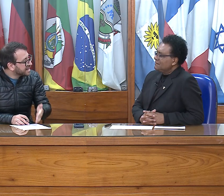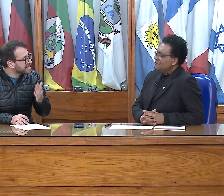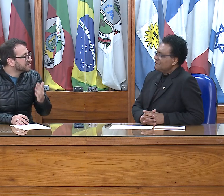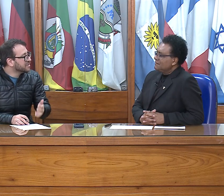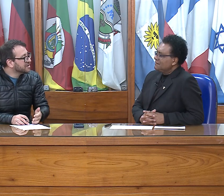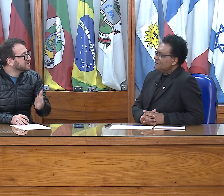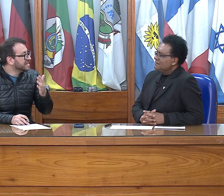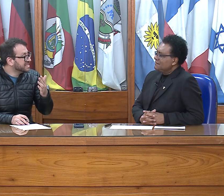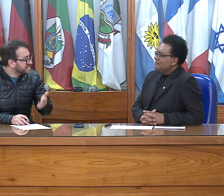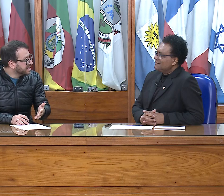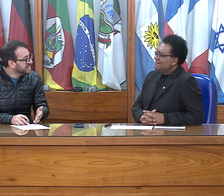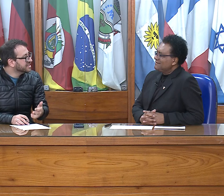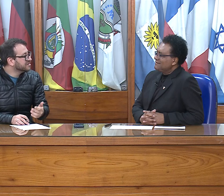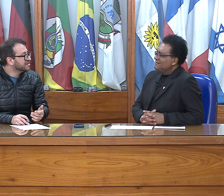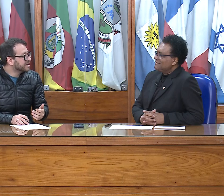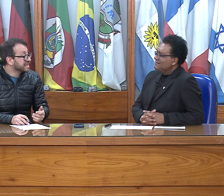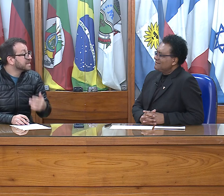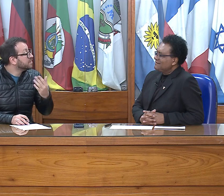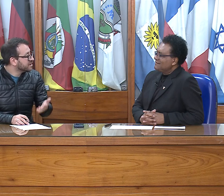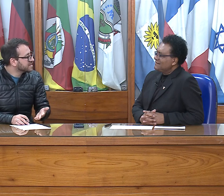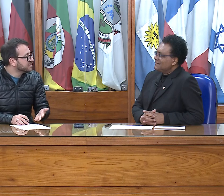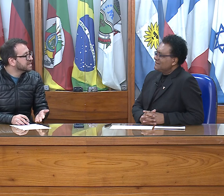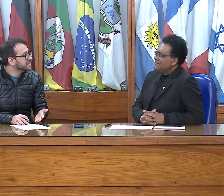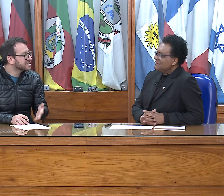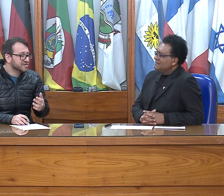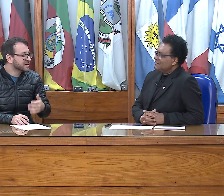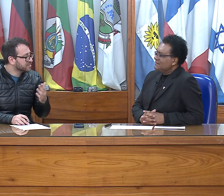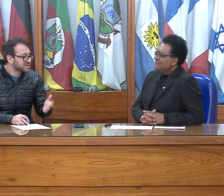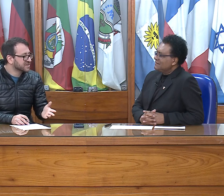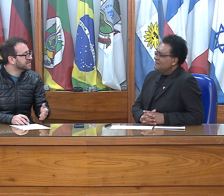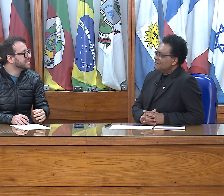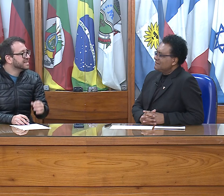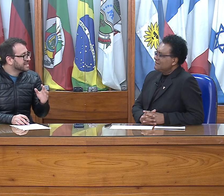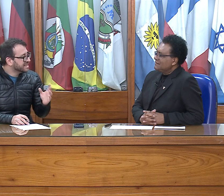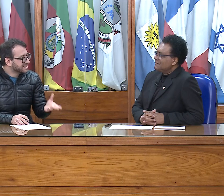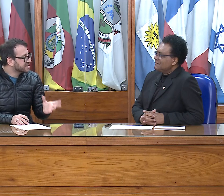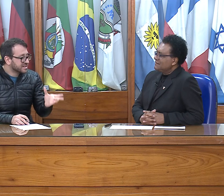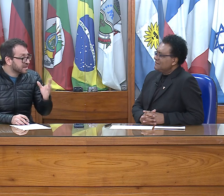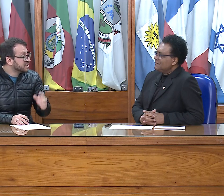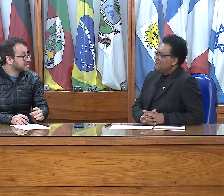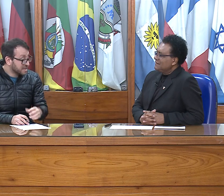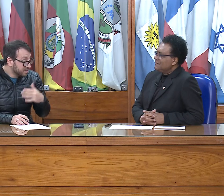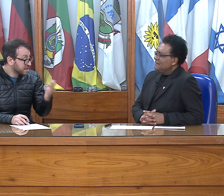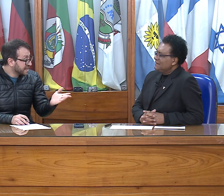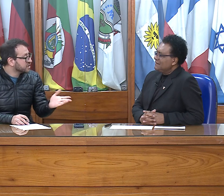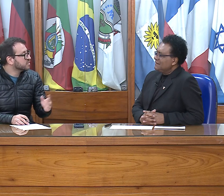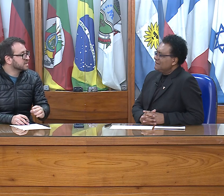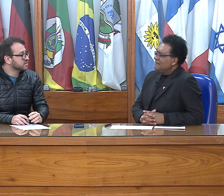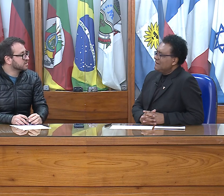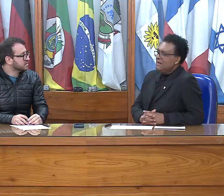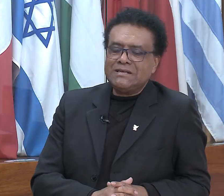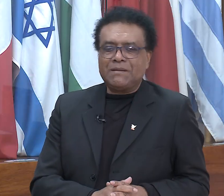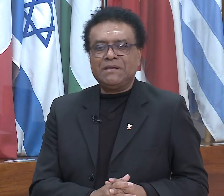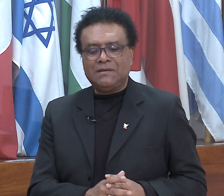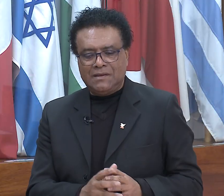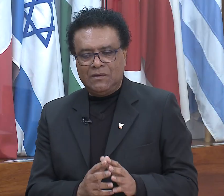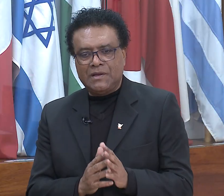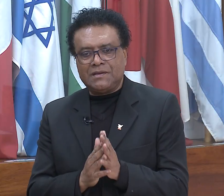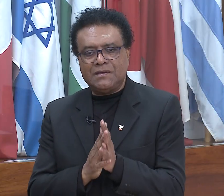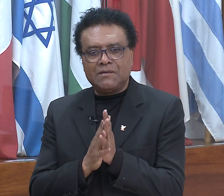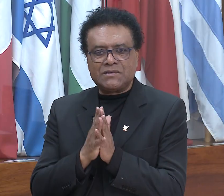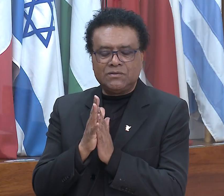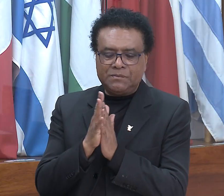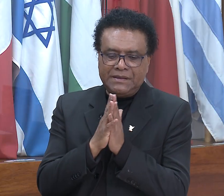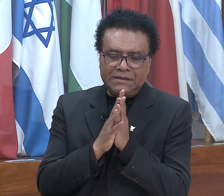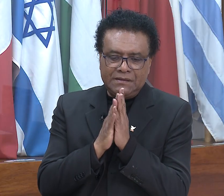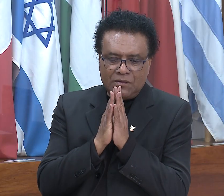estando aqui na casa do Povo legislando recebendo as demandas como que é para o senhor Teve sempre tratar sobre esse assunto